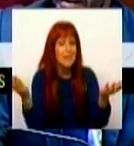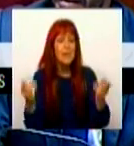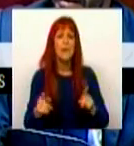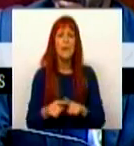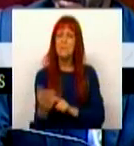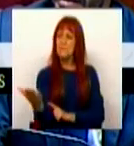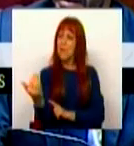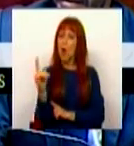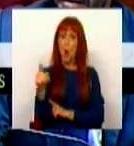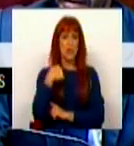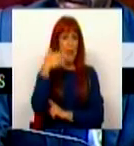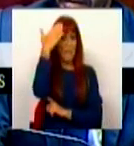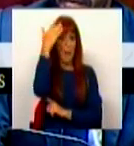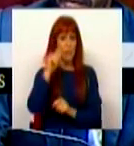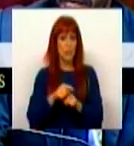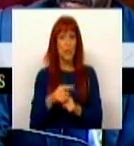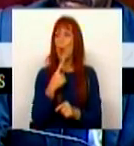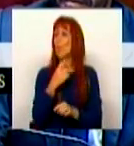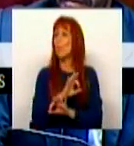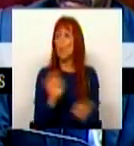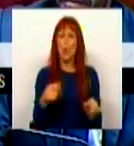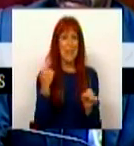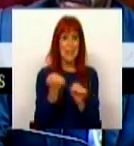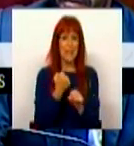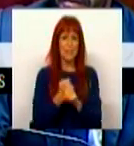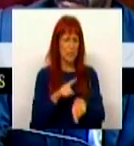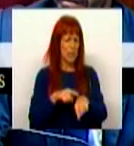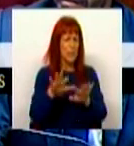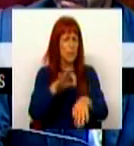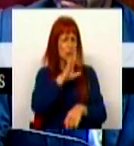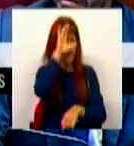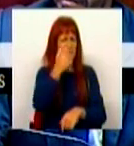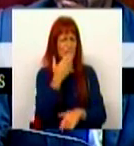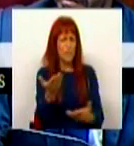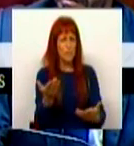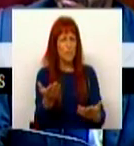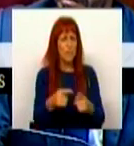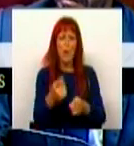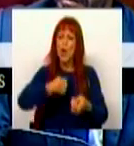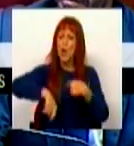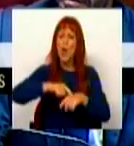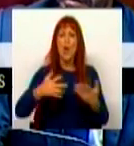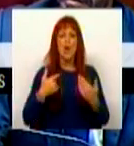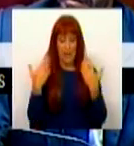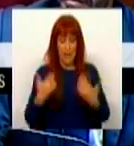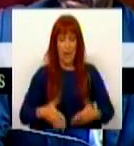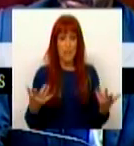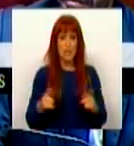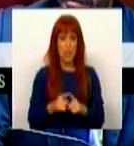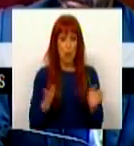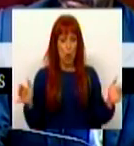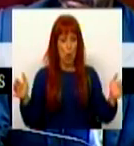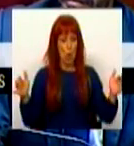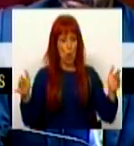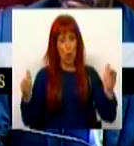Ficou aquém na previsão do extraordinário desempenho do mercado de trabalho. Senhor Ministro, faz favor. Nós estamos a